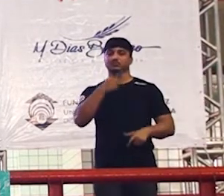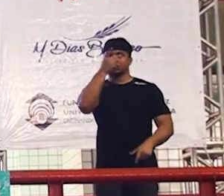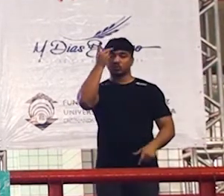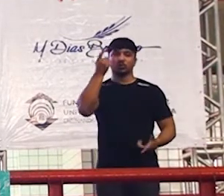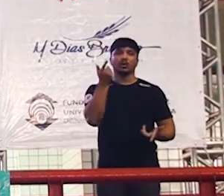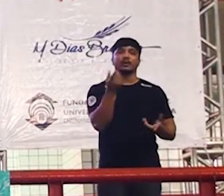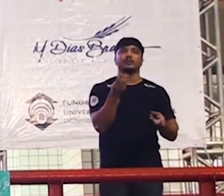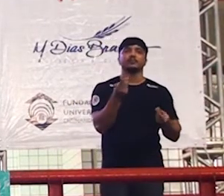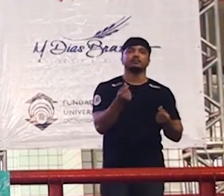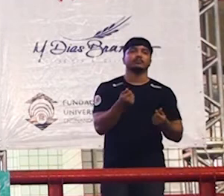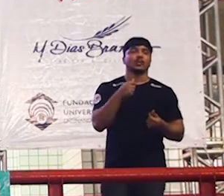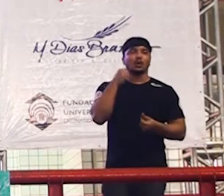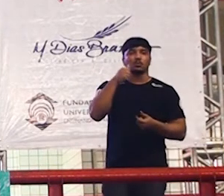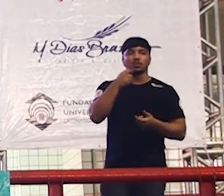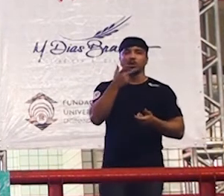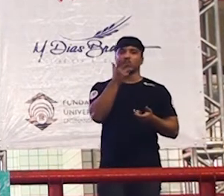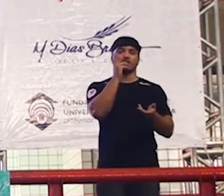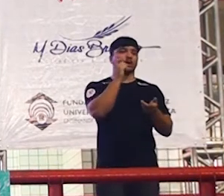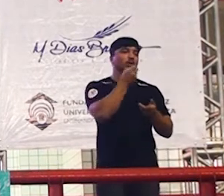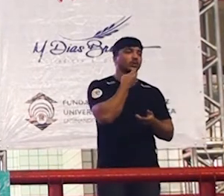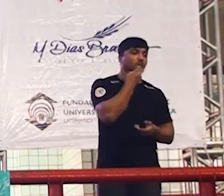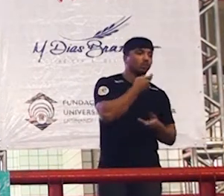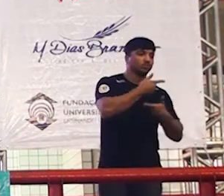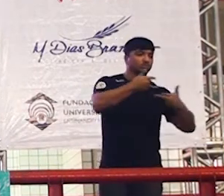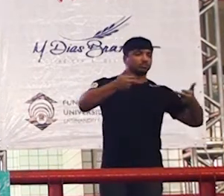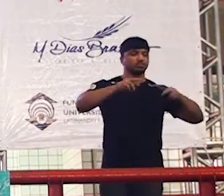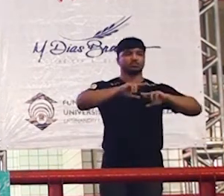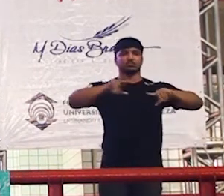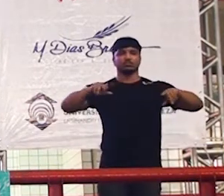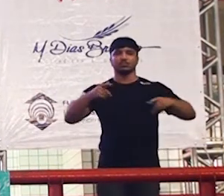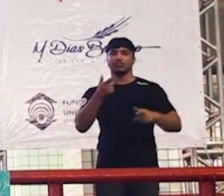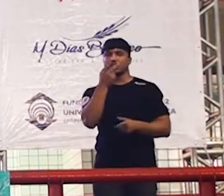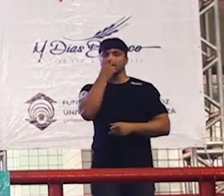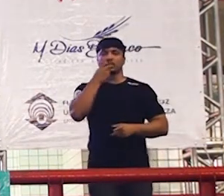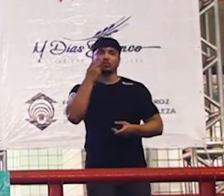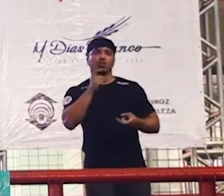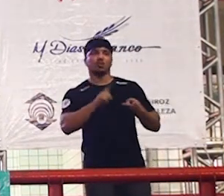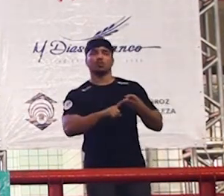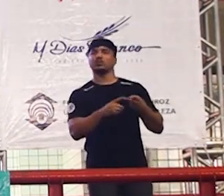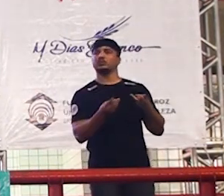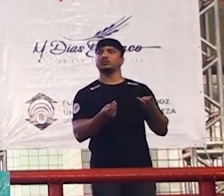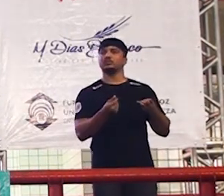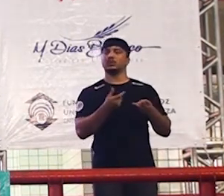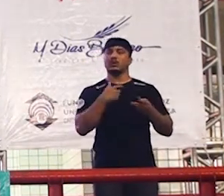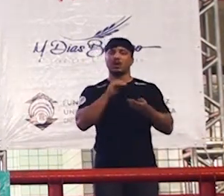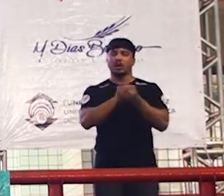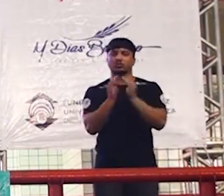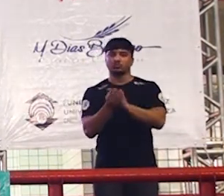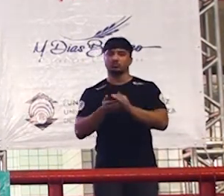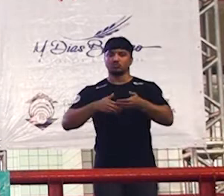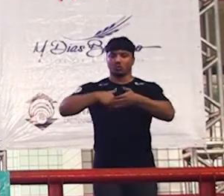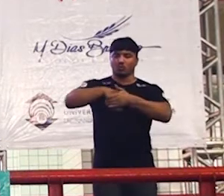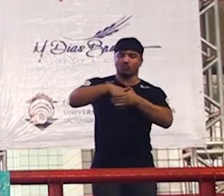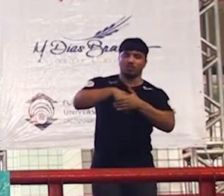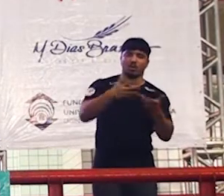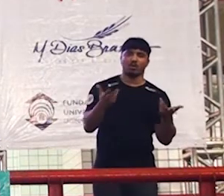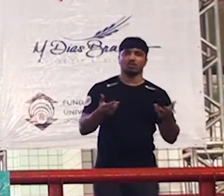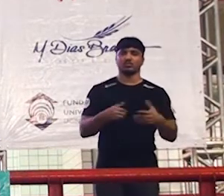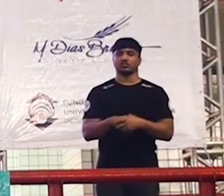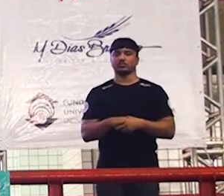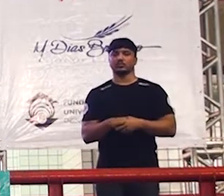artistas, com a idolatria. Você idolatra um cantor, você idolatra um artista, um jogador de